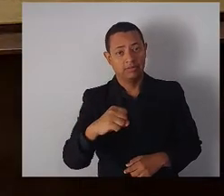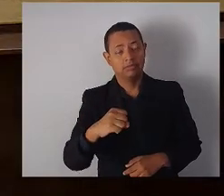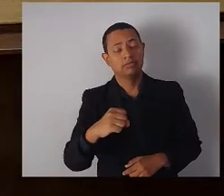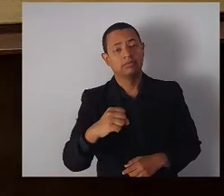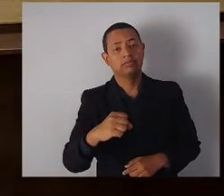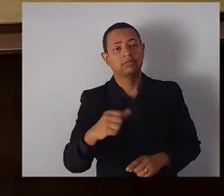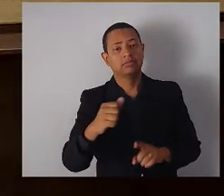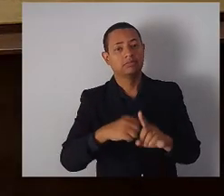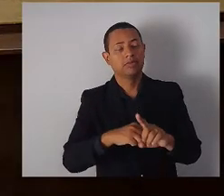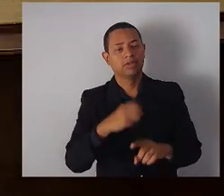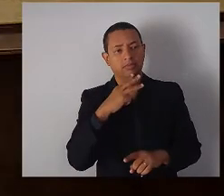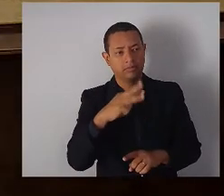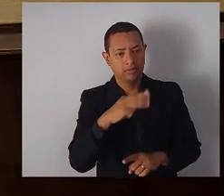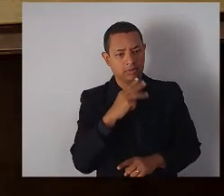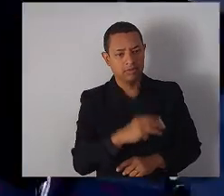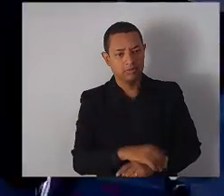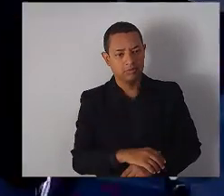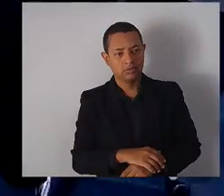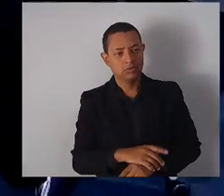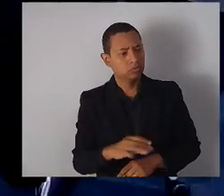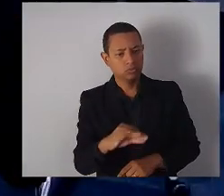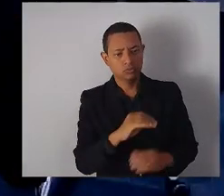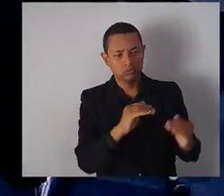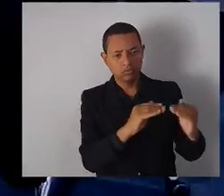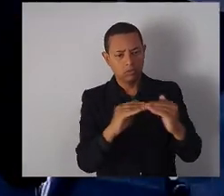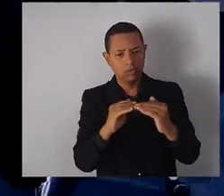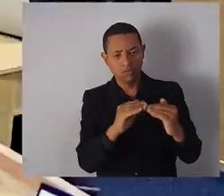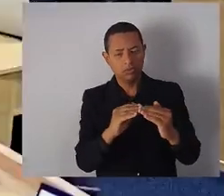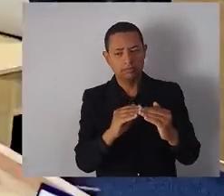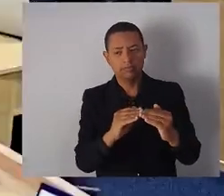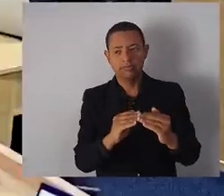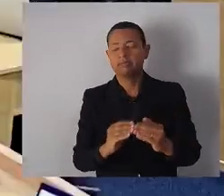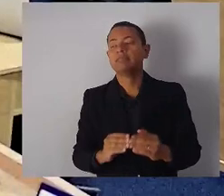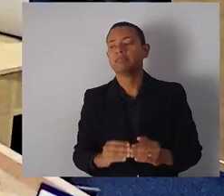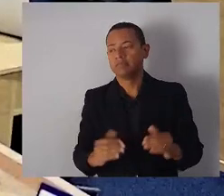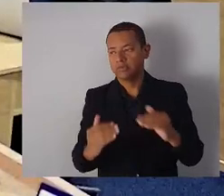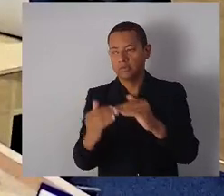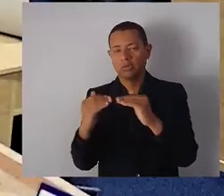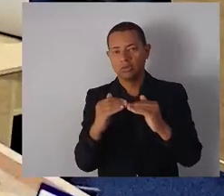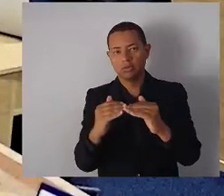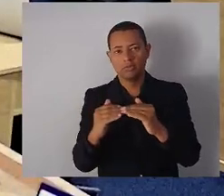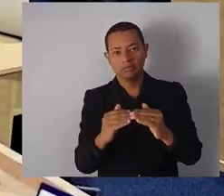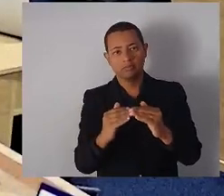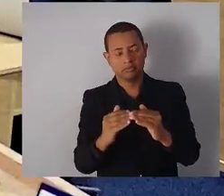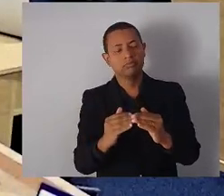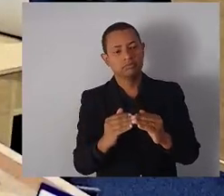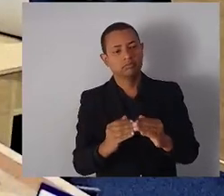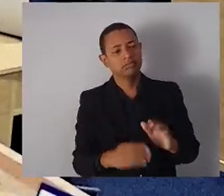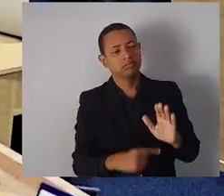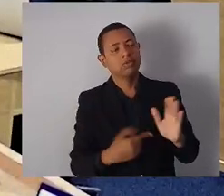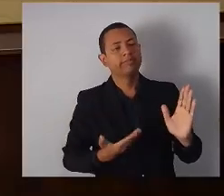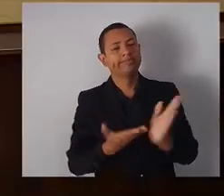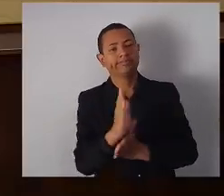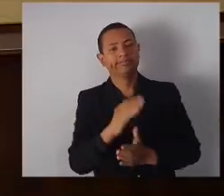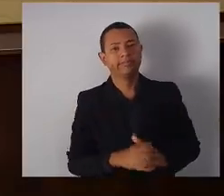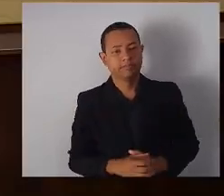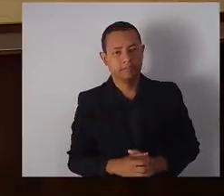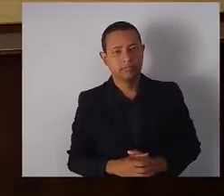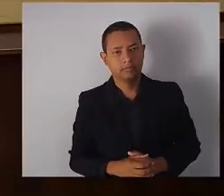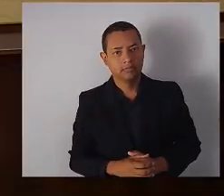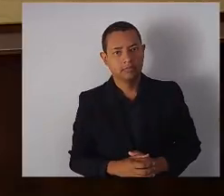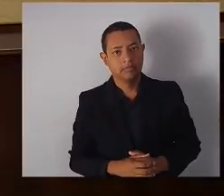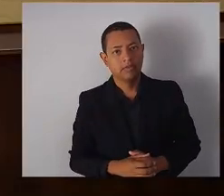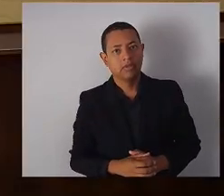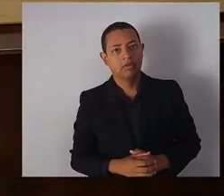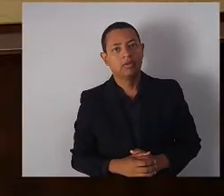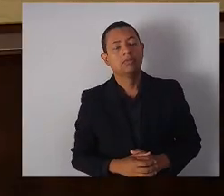Alguma divergência? Alguma? Todos de acordo? De acordo, presidente. Ata aprovada. Ata do dia 18